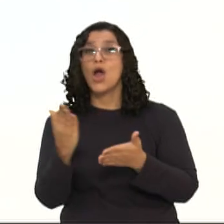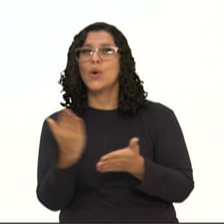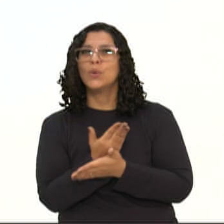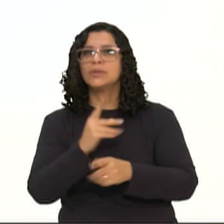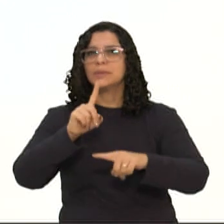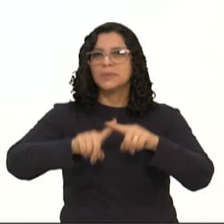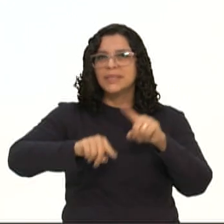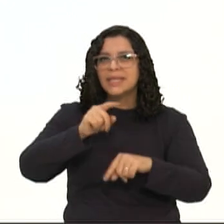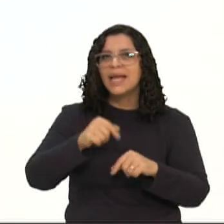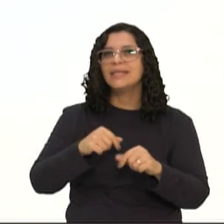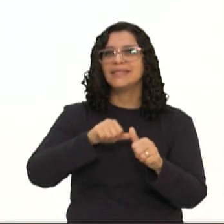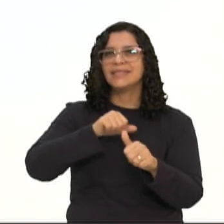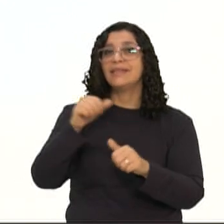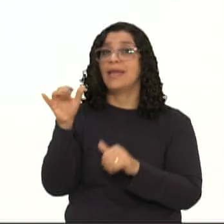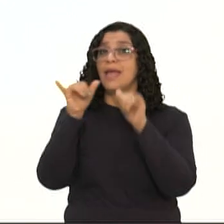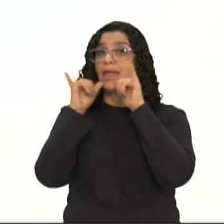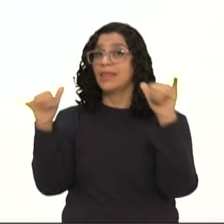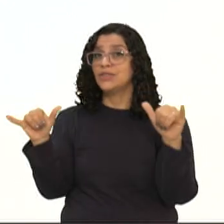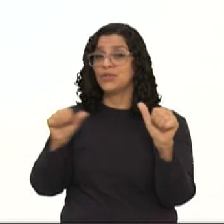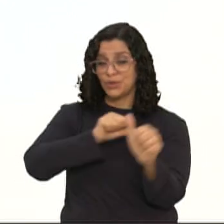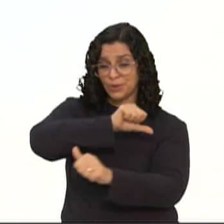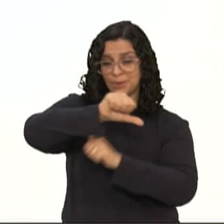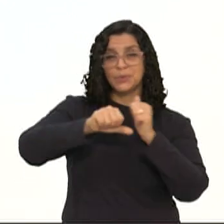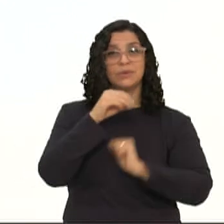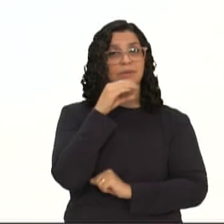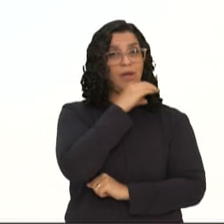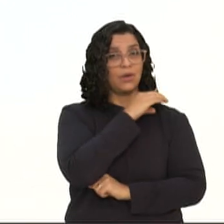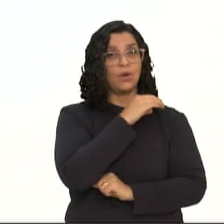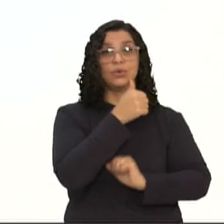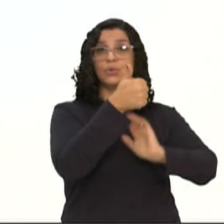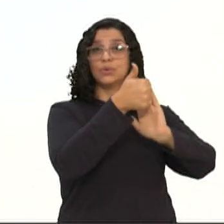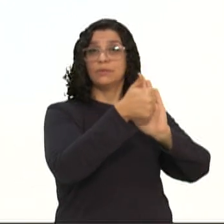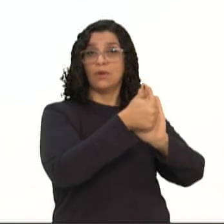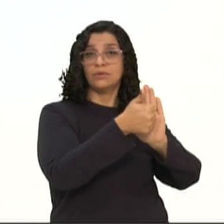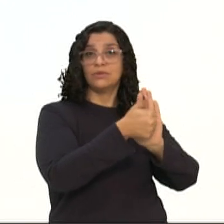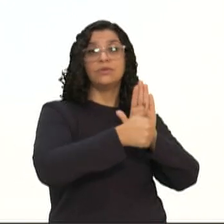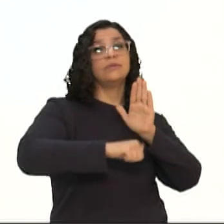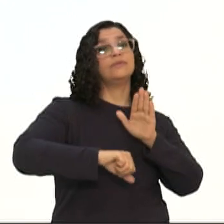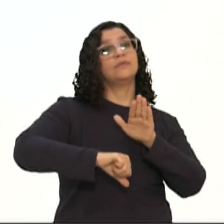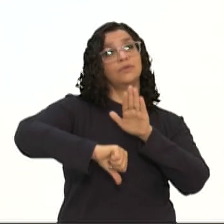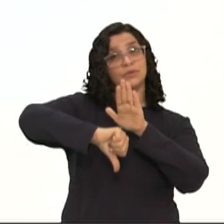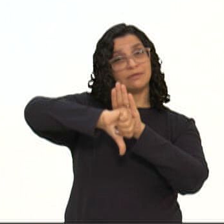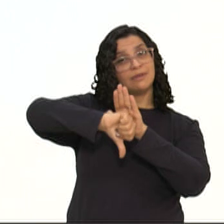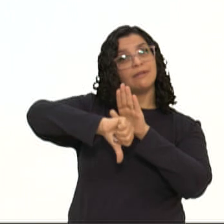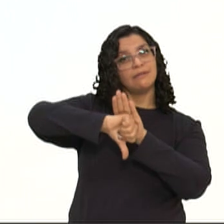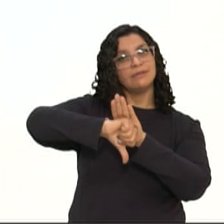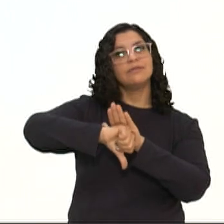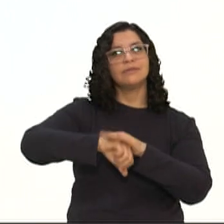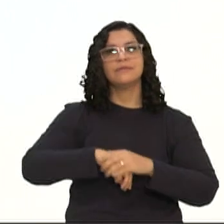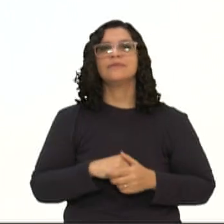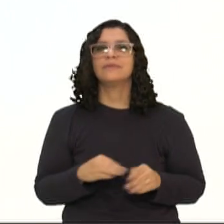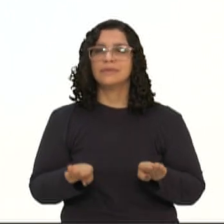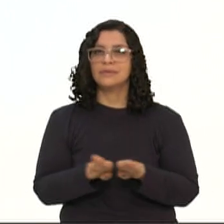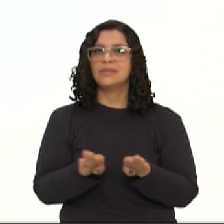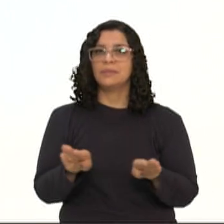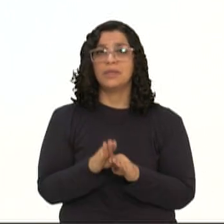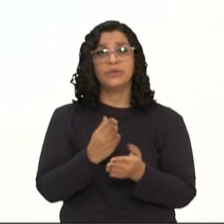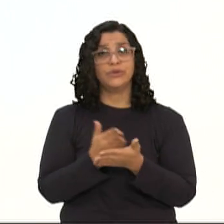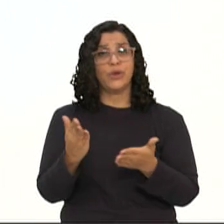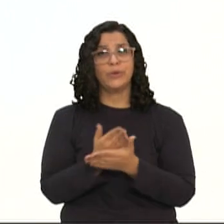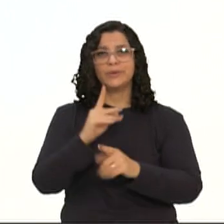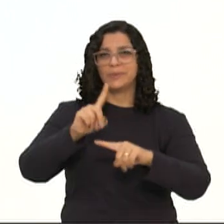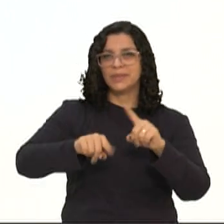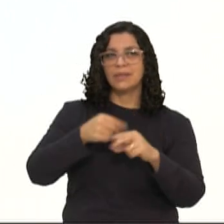aparelhos à base de aquecimento, as desvantagens do uso de alguns aparelhos e algumas